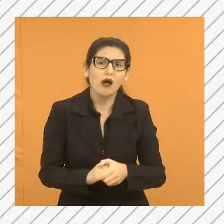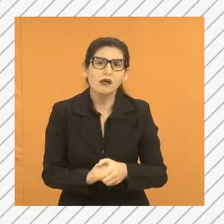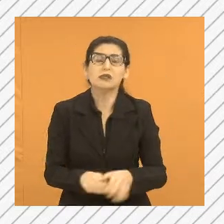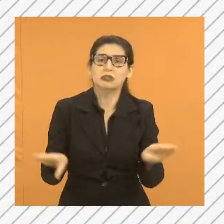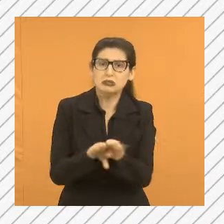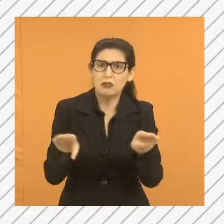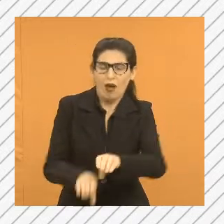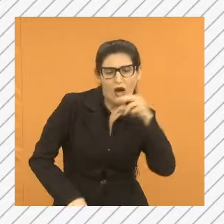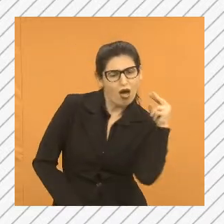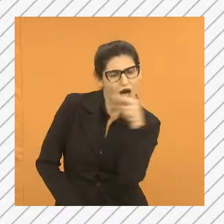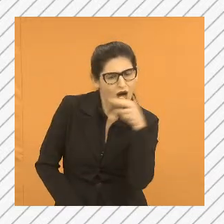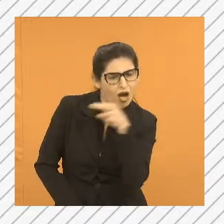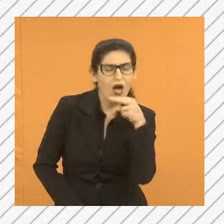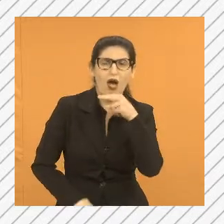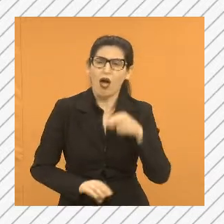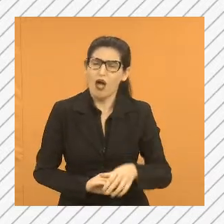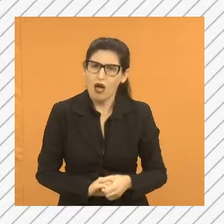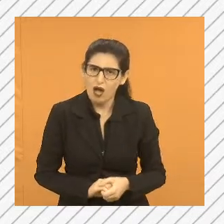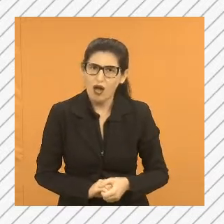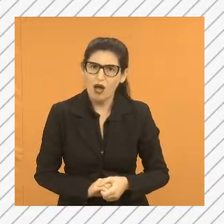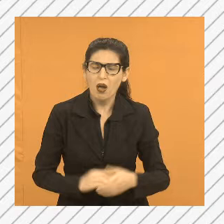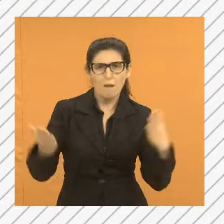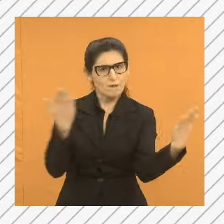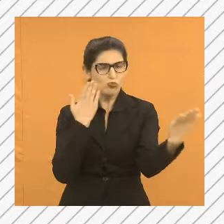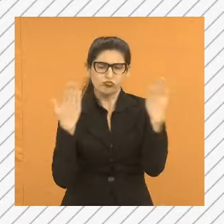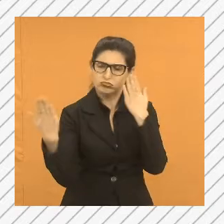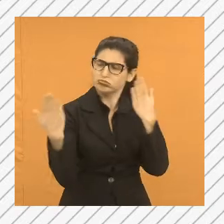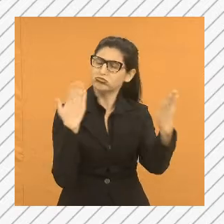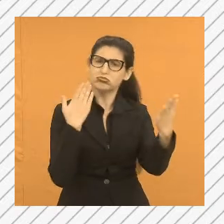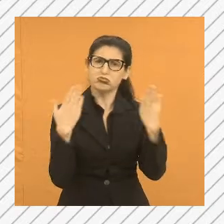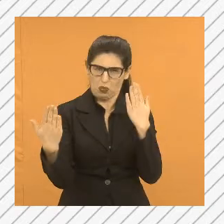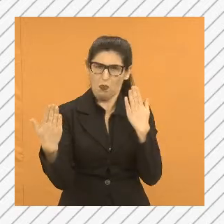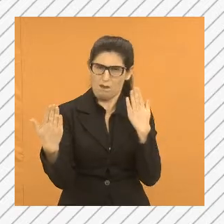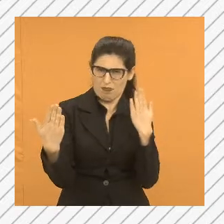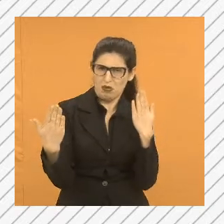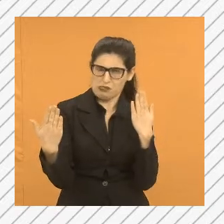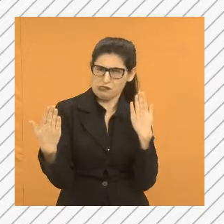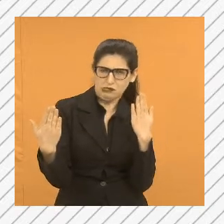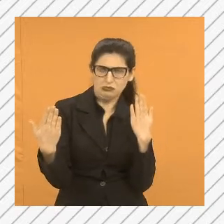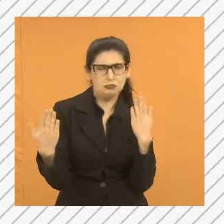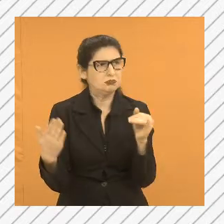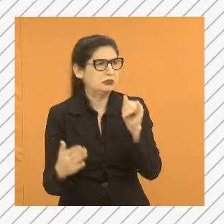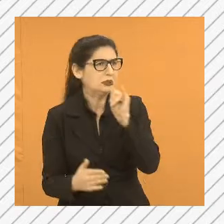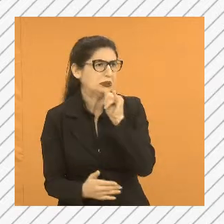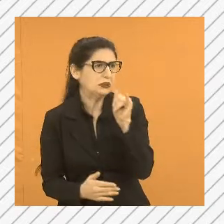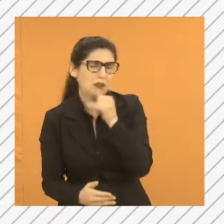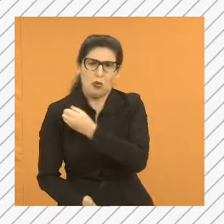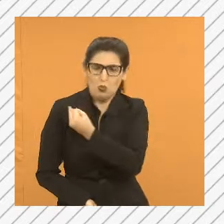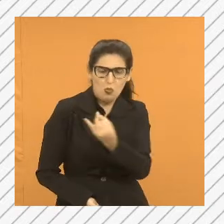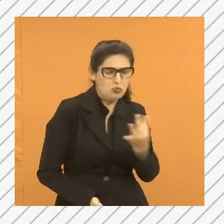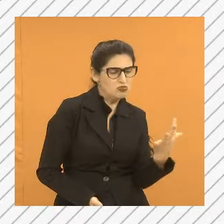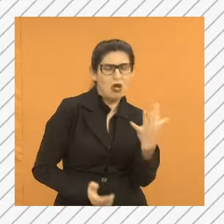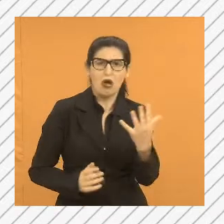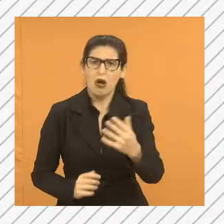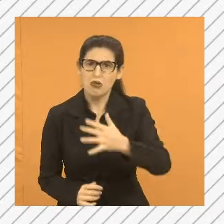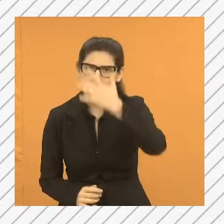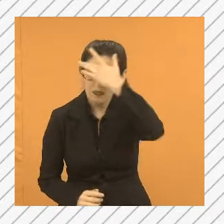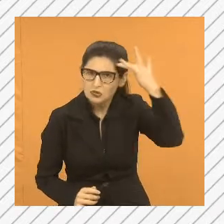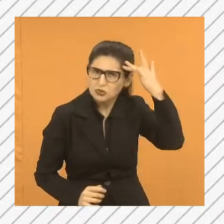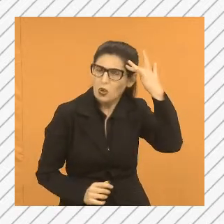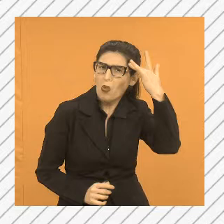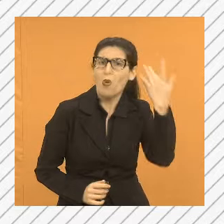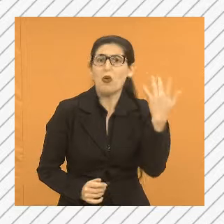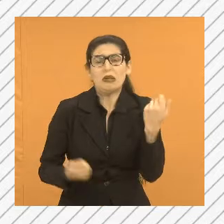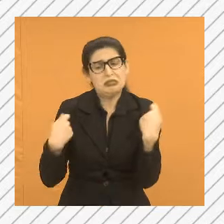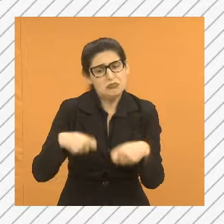de urgência. No entanto, se compararmos, se esse dado for aplicado à população que depende